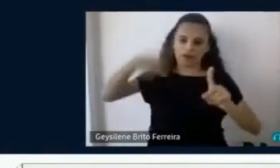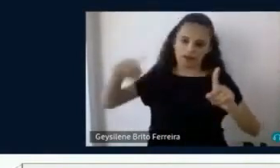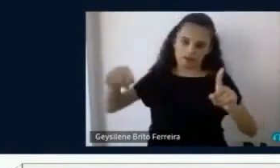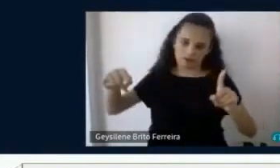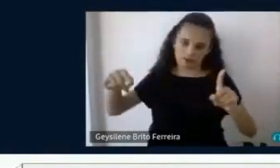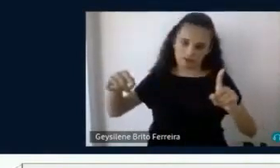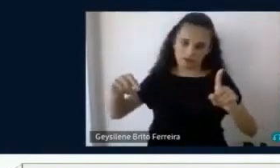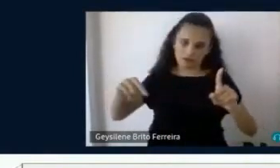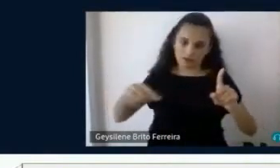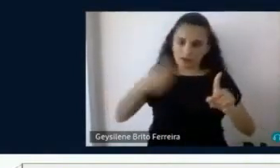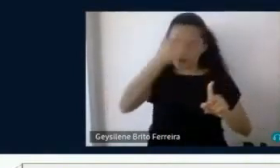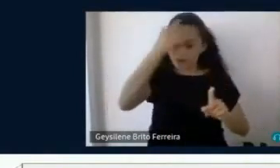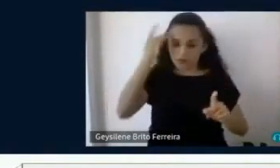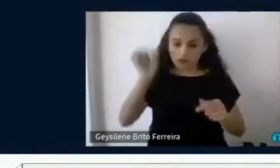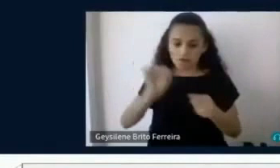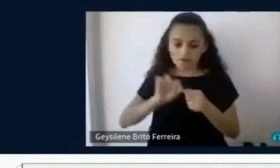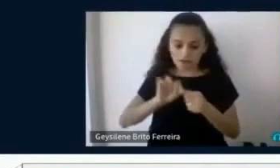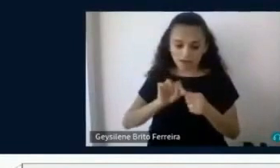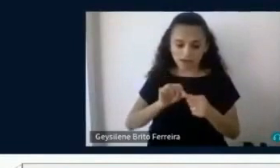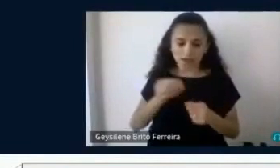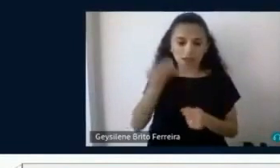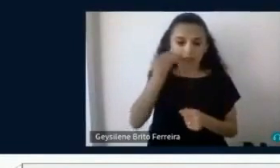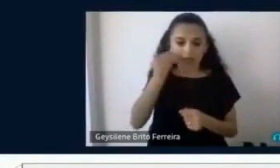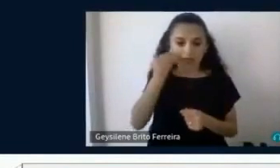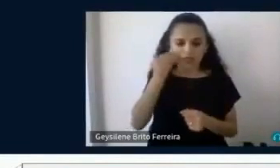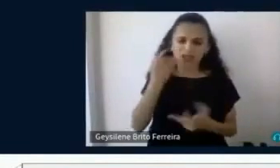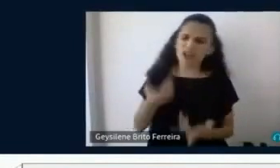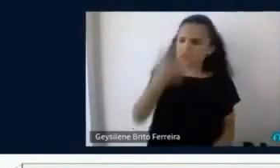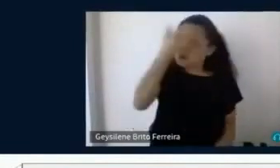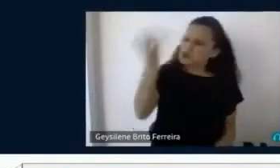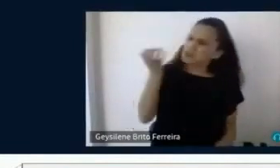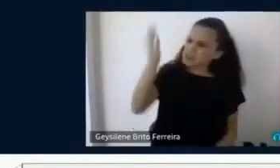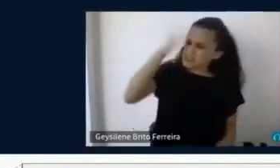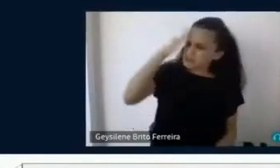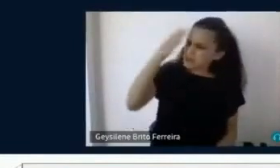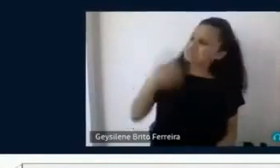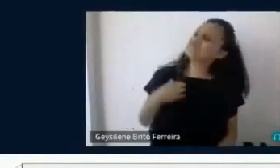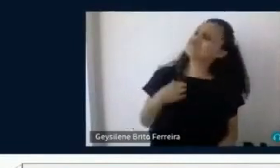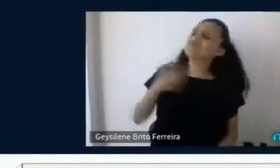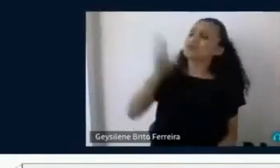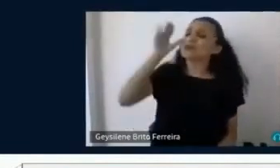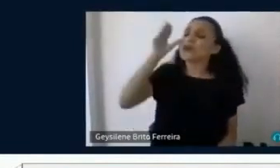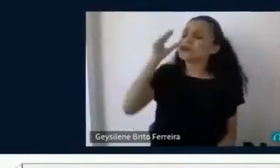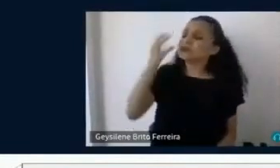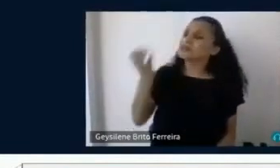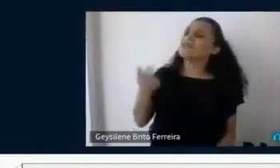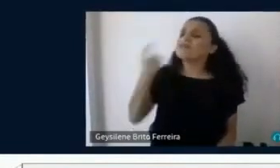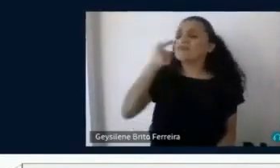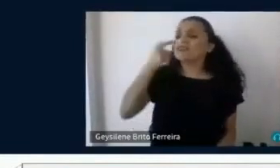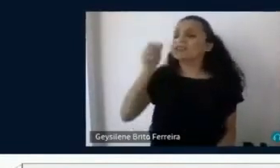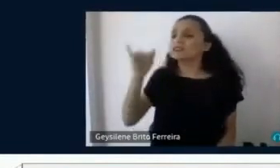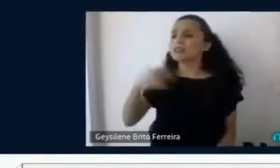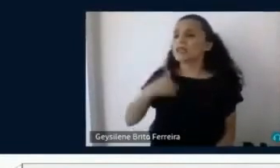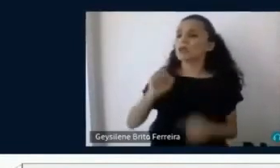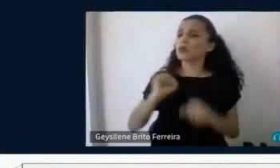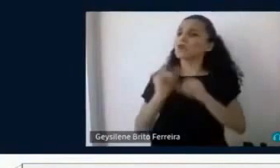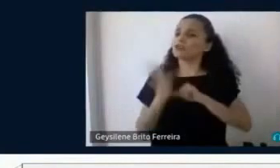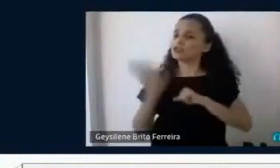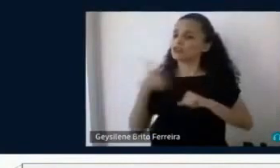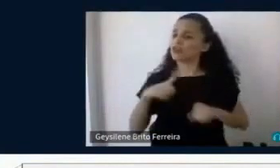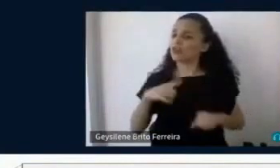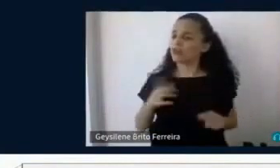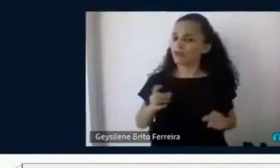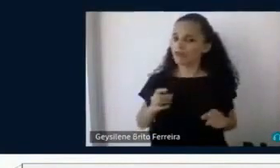da pontinha do dedo, que ela passou lá por curiosidade, olha, eu quero ver se eu estou com Covid, se eu tive Covid. Se o dela